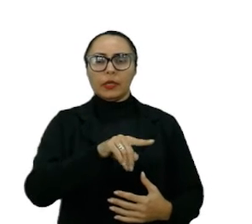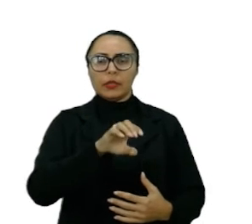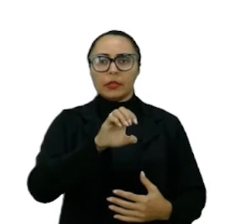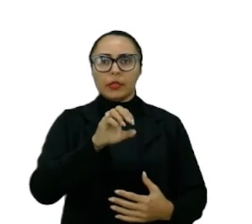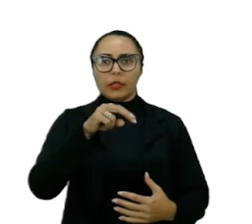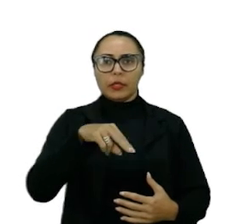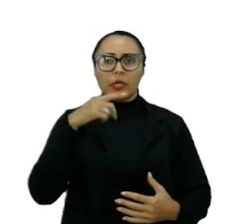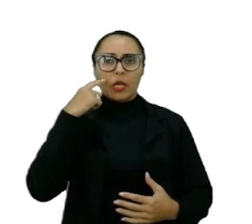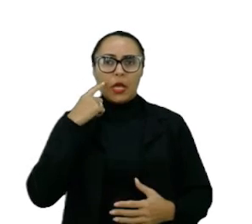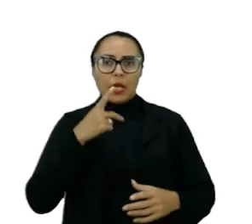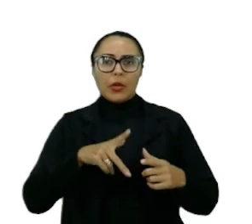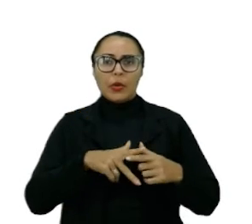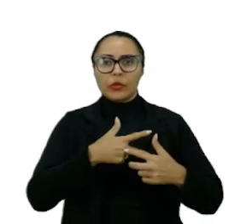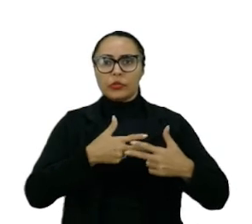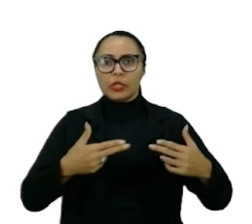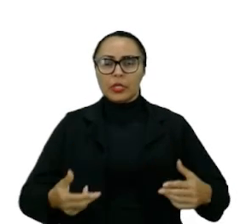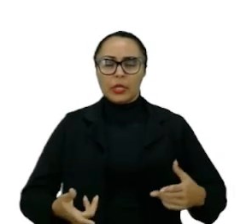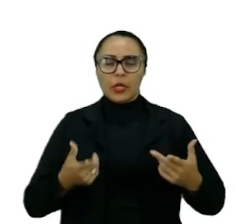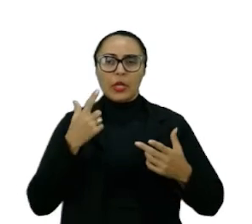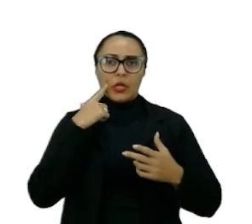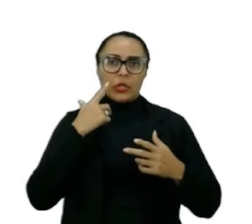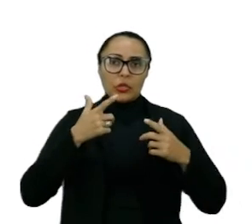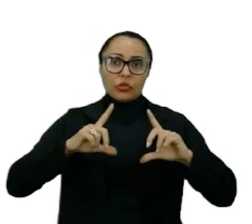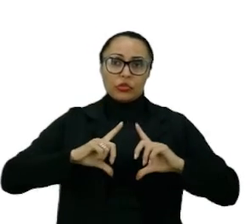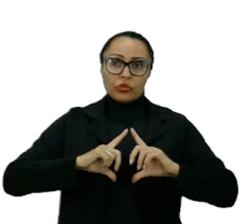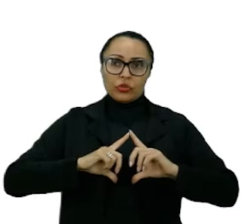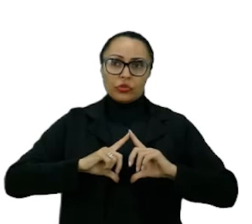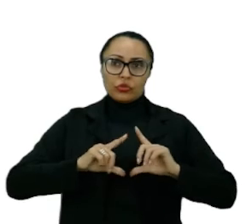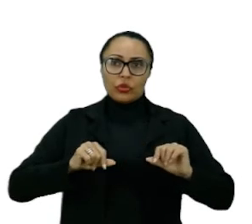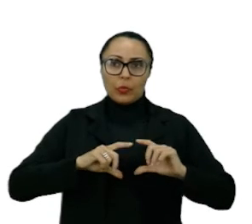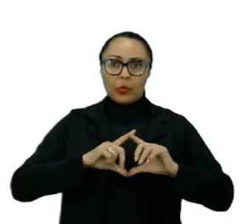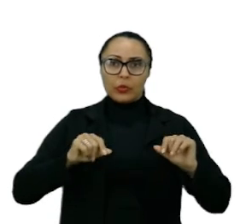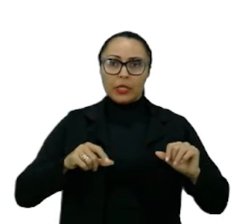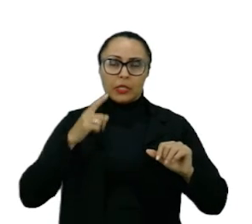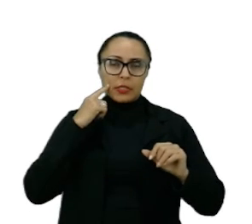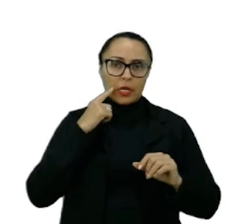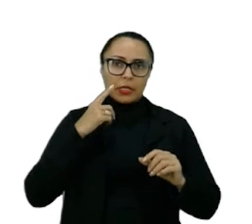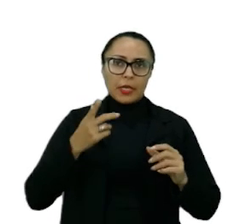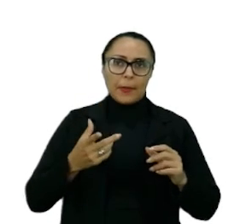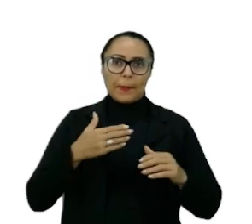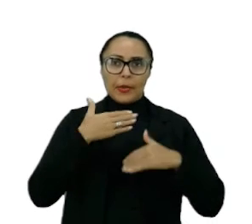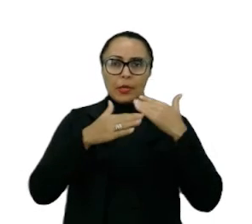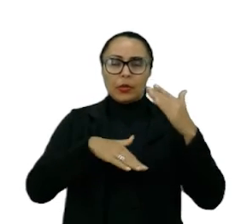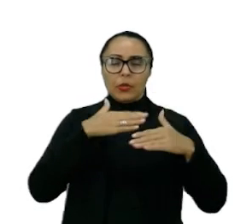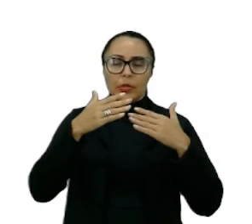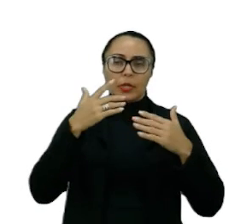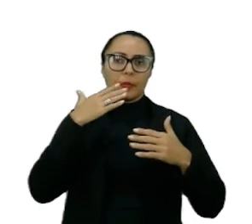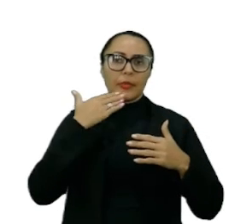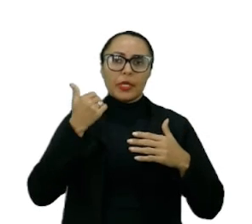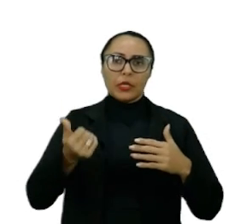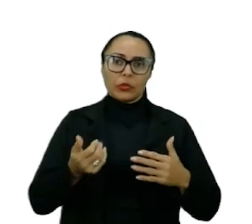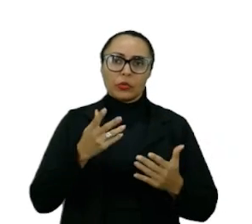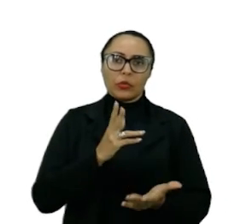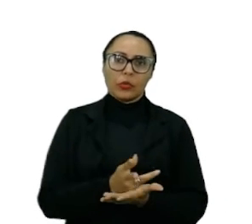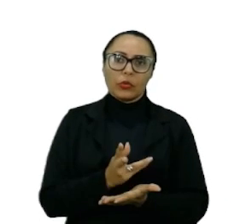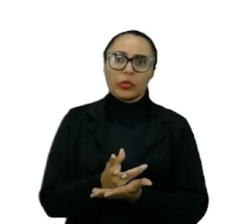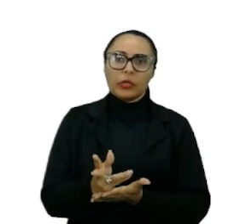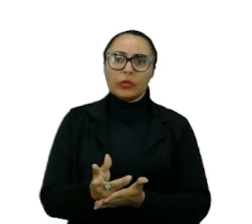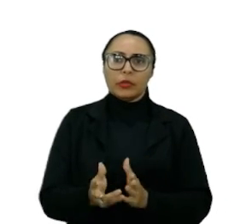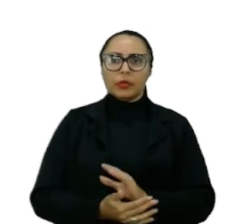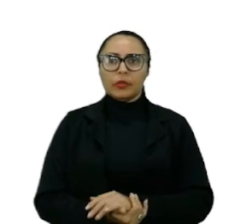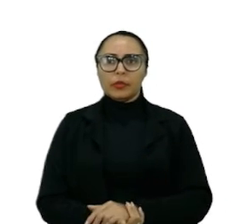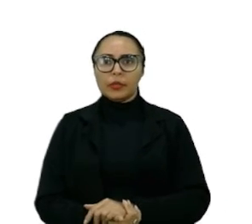significa aprimoramento. Aprimoramento contínuo, Kai, mudanças, Zen, bem. A disseminação